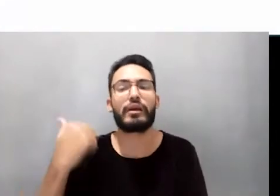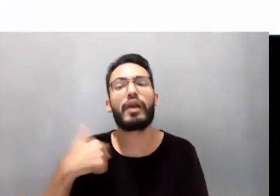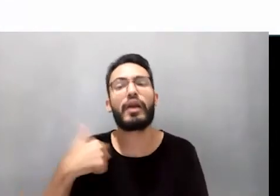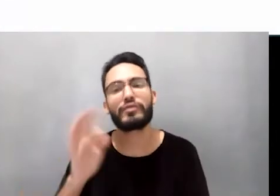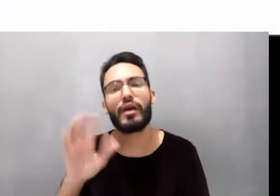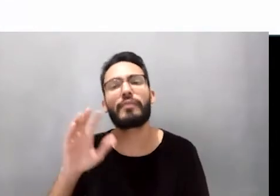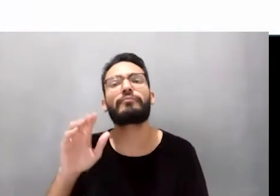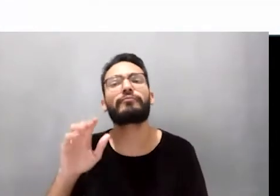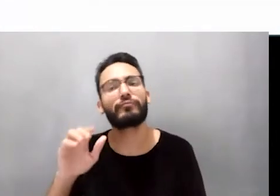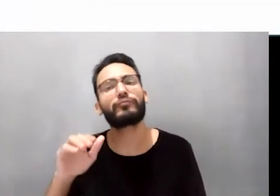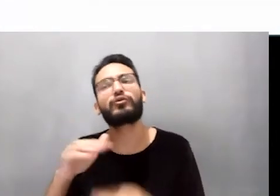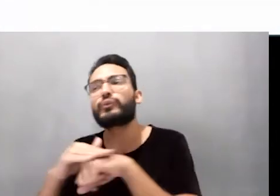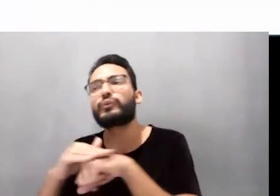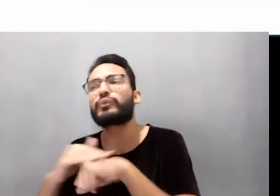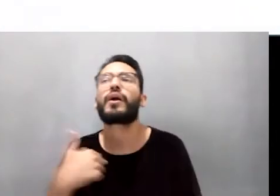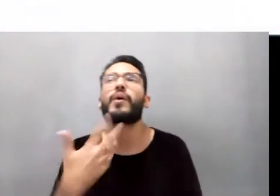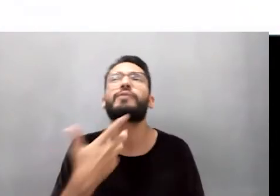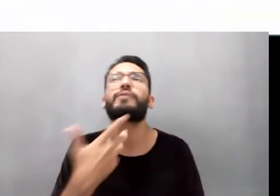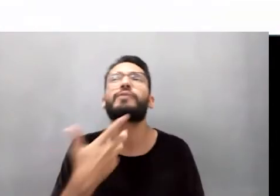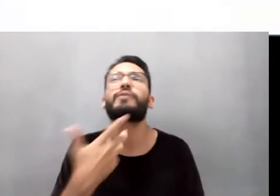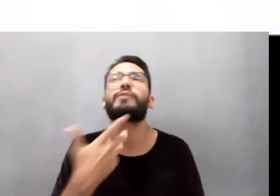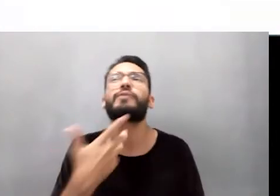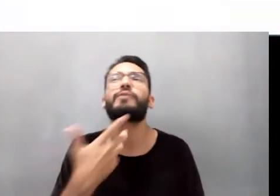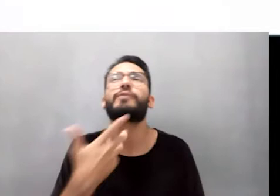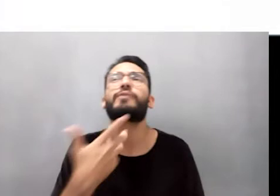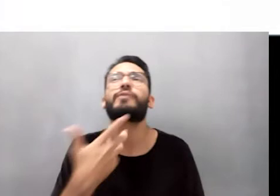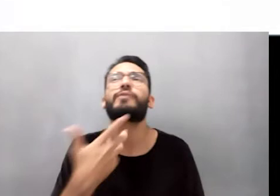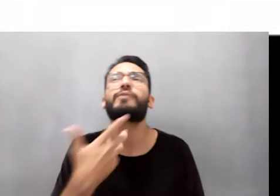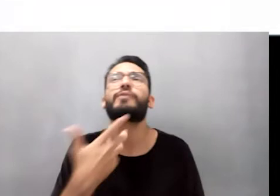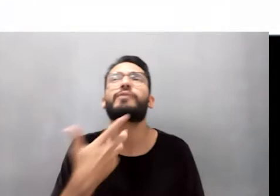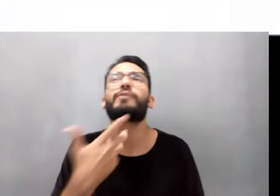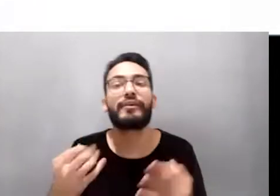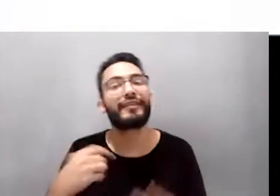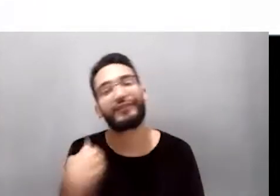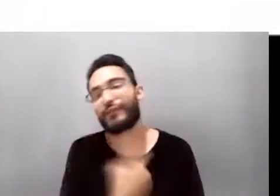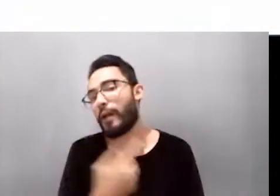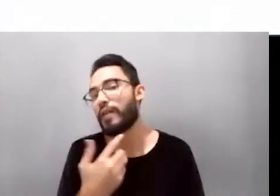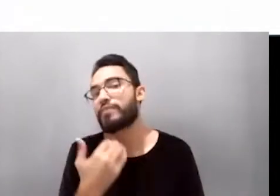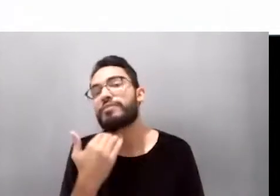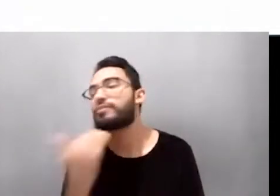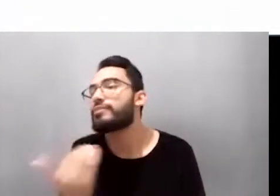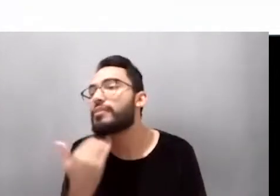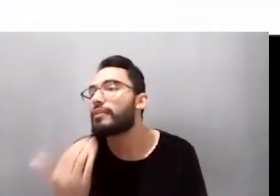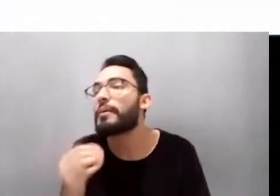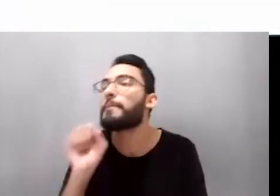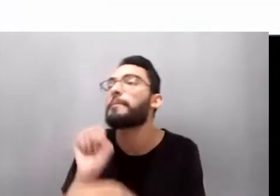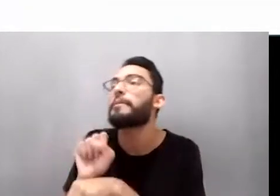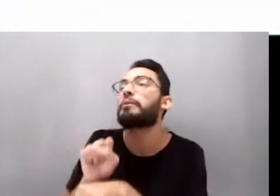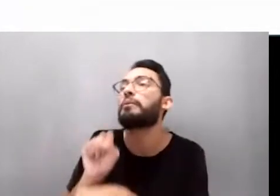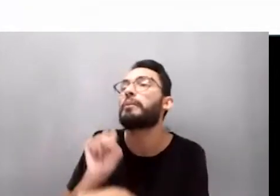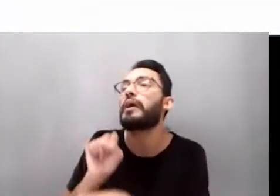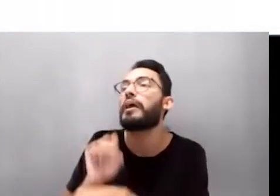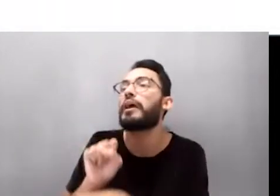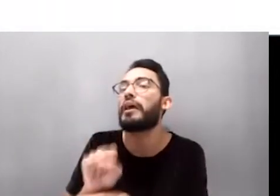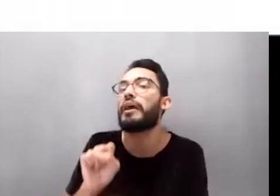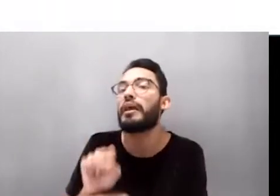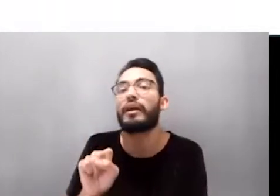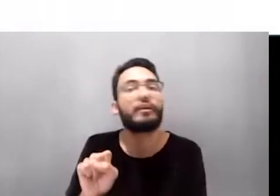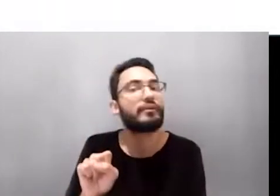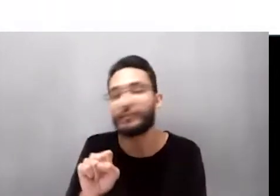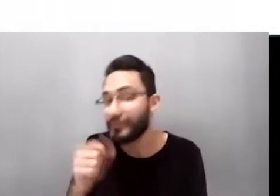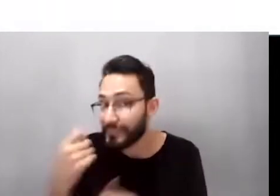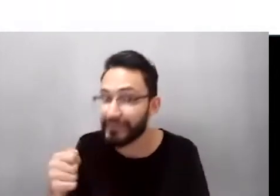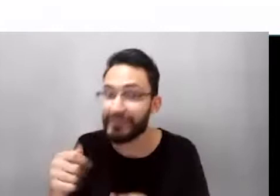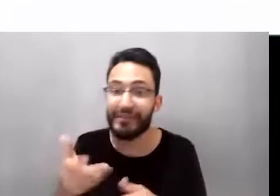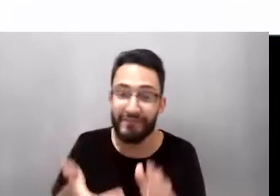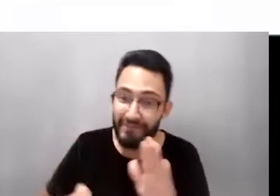queria muito um inglês perfeito, né? E a gente não pode esperar ter um inglês perfeito para se aventurar